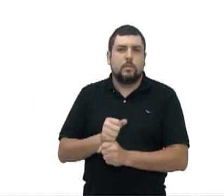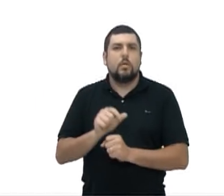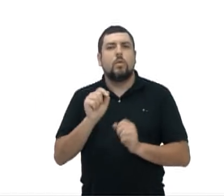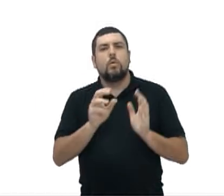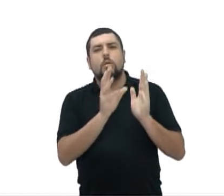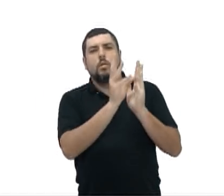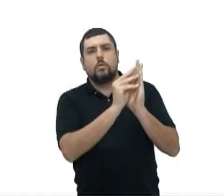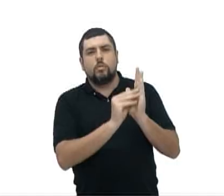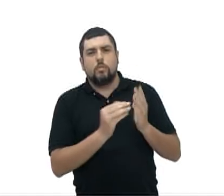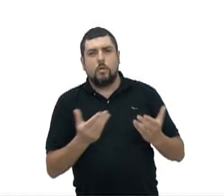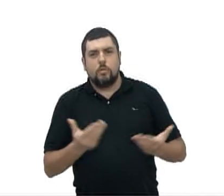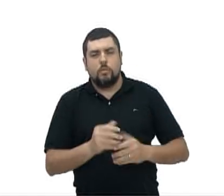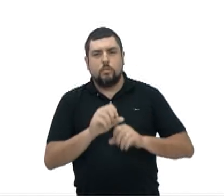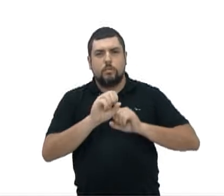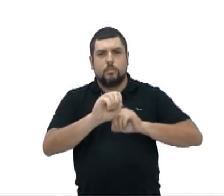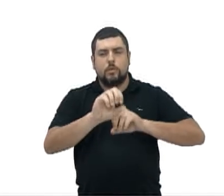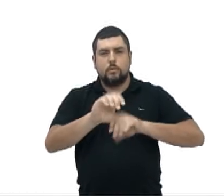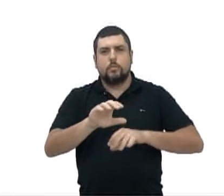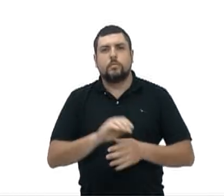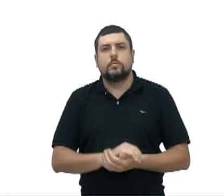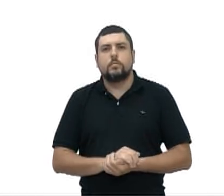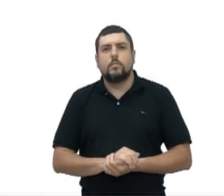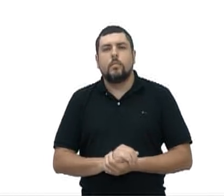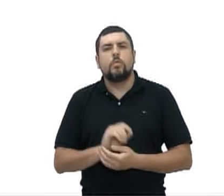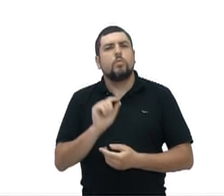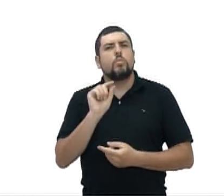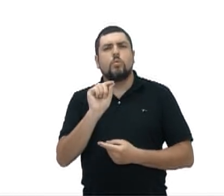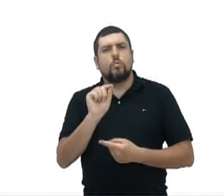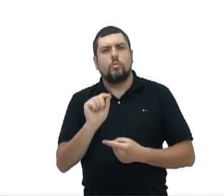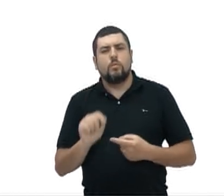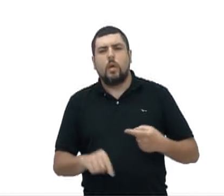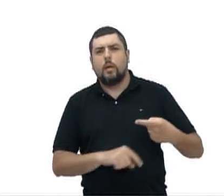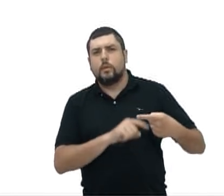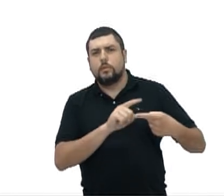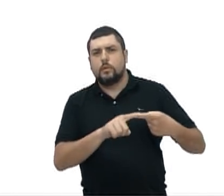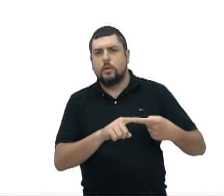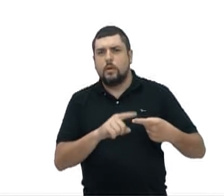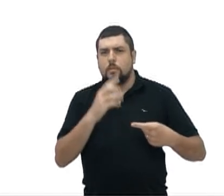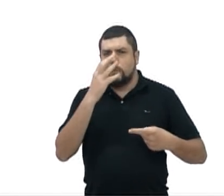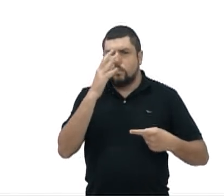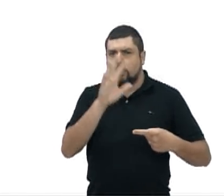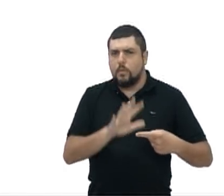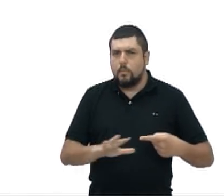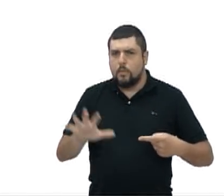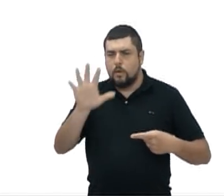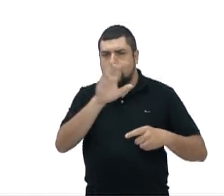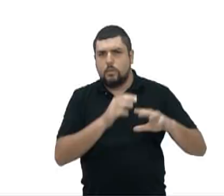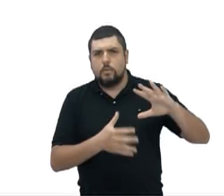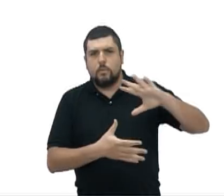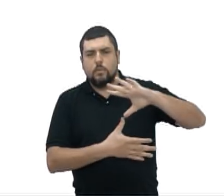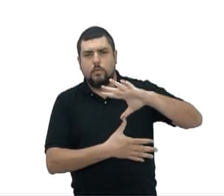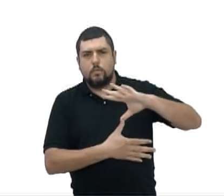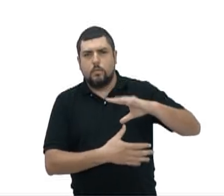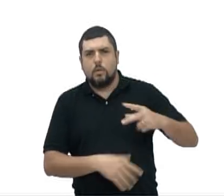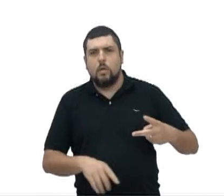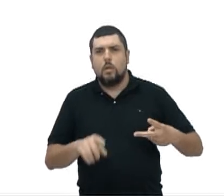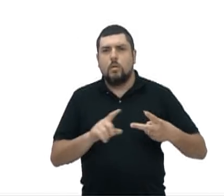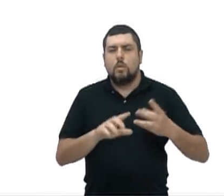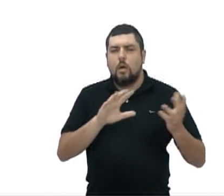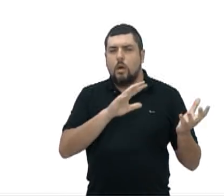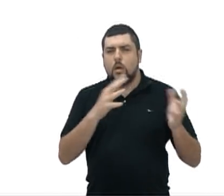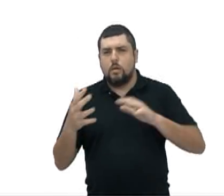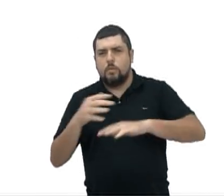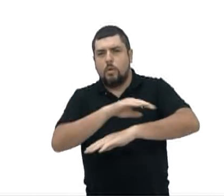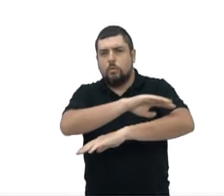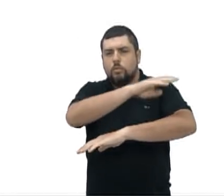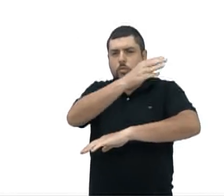que nós trabalhamos na nossa aula de hoje, que foi a paisagem do continente americano, clima, relevo, vegetação e modos